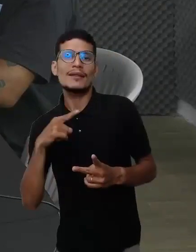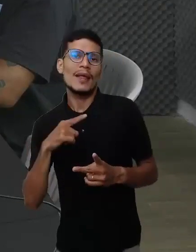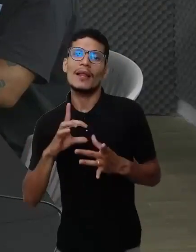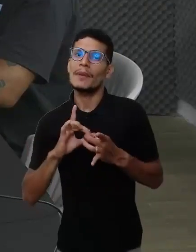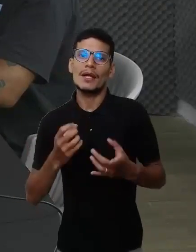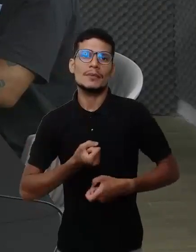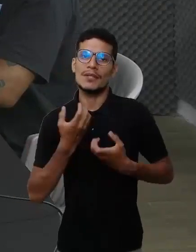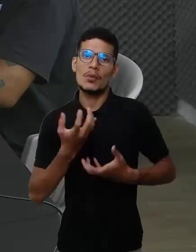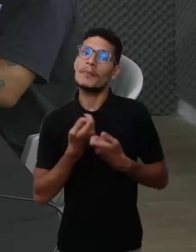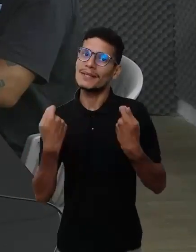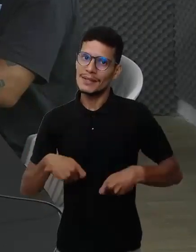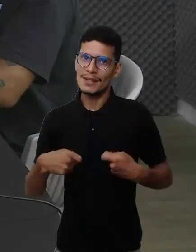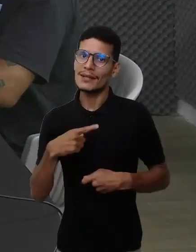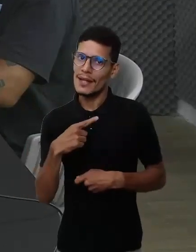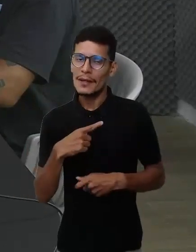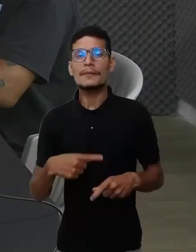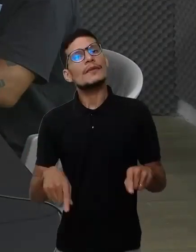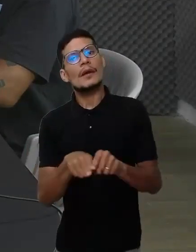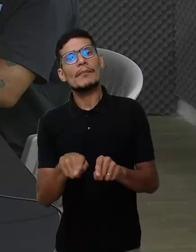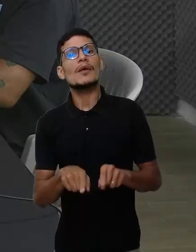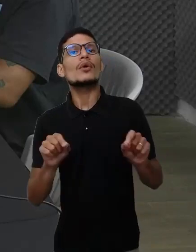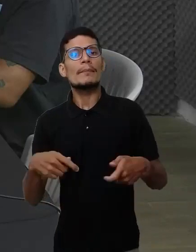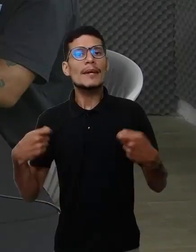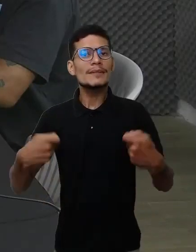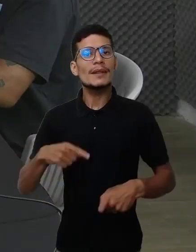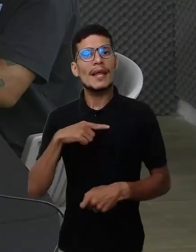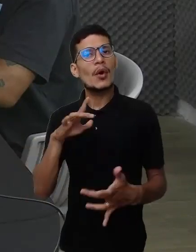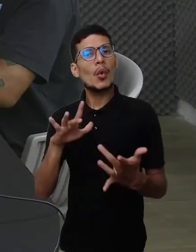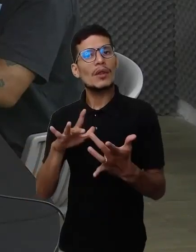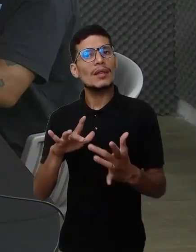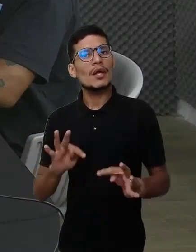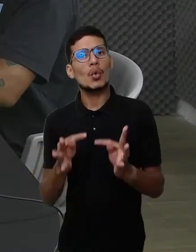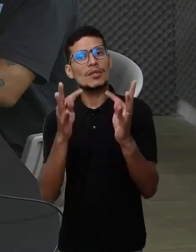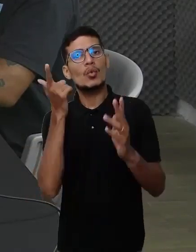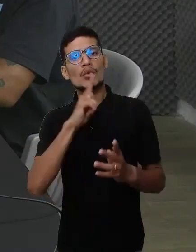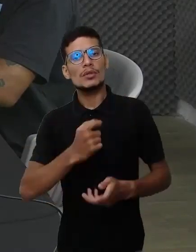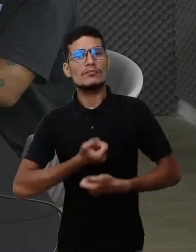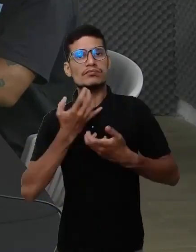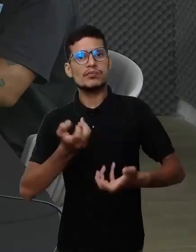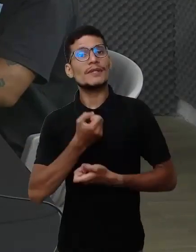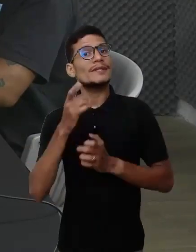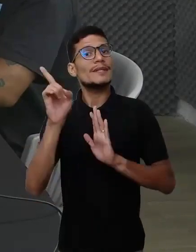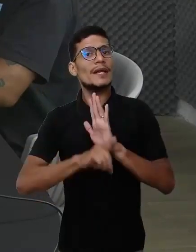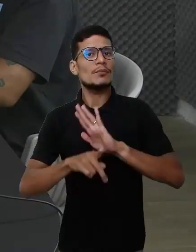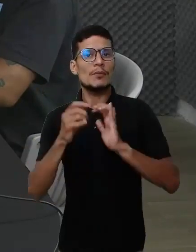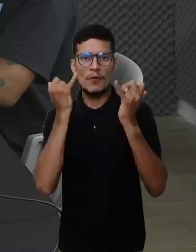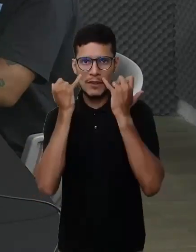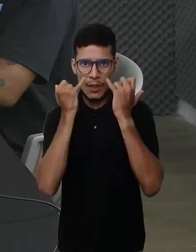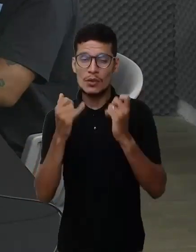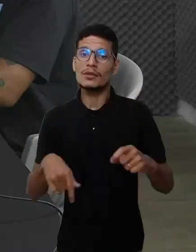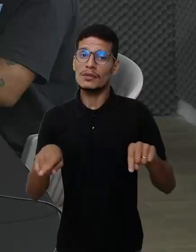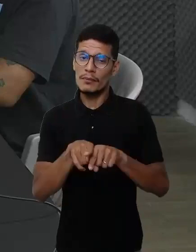deveriam ter liberdade de expressão, como também deveriam ter o acesso às tecnologias para expressar-se, como o direito à informação. E têm